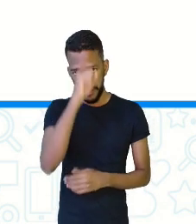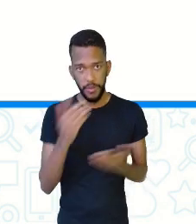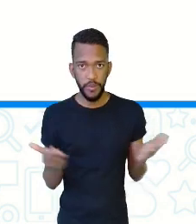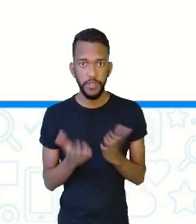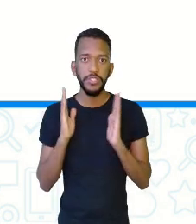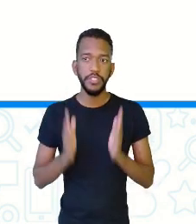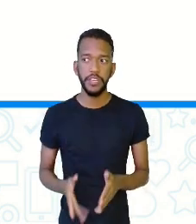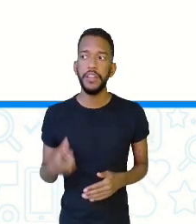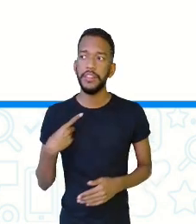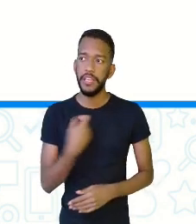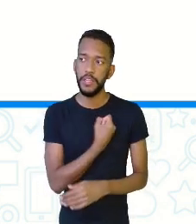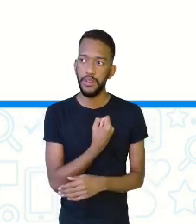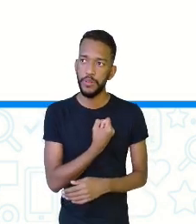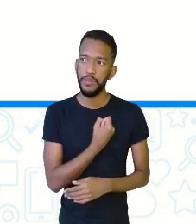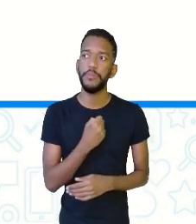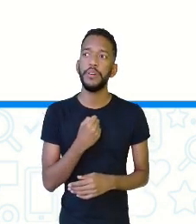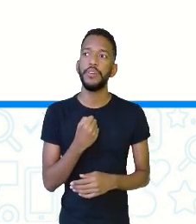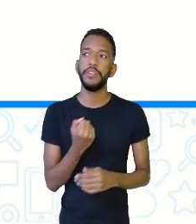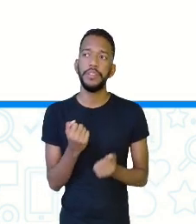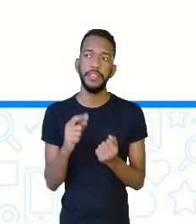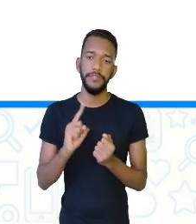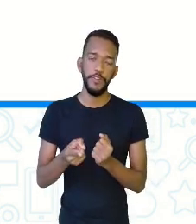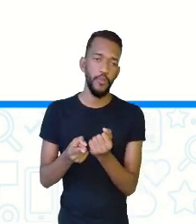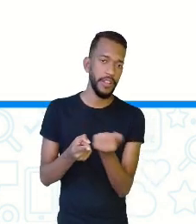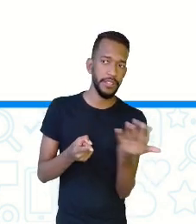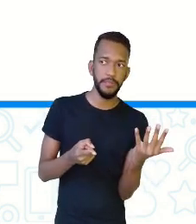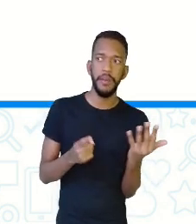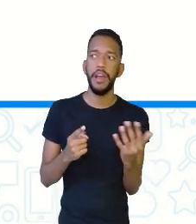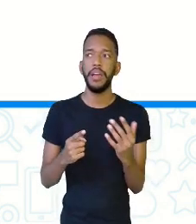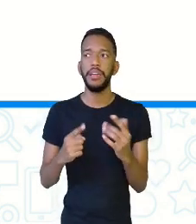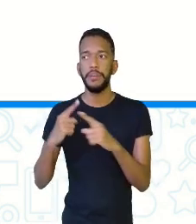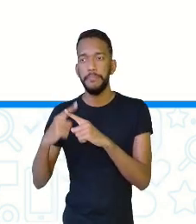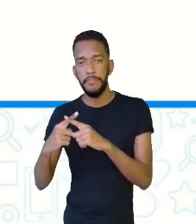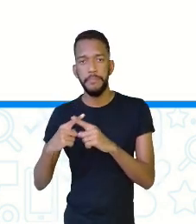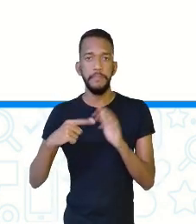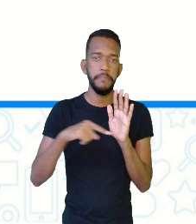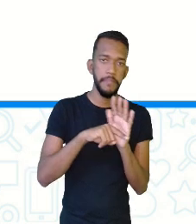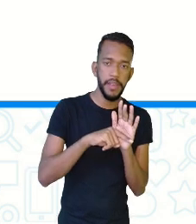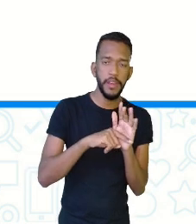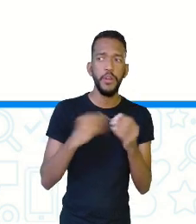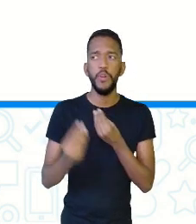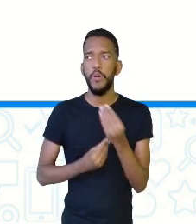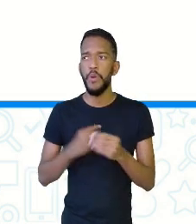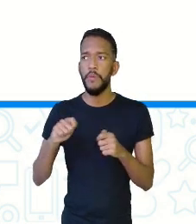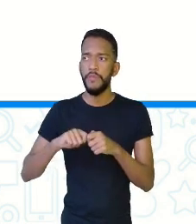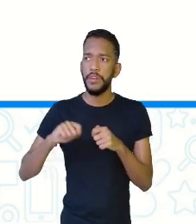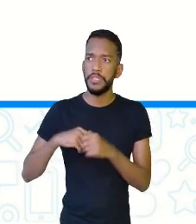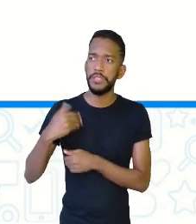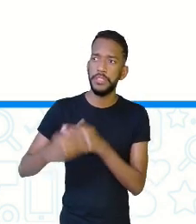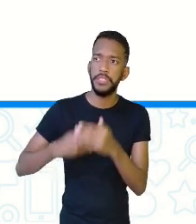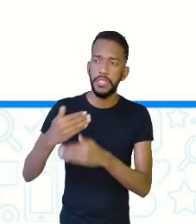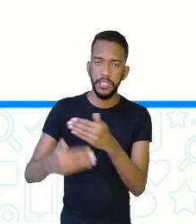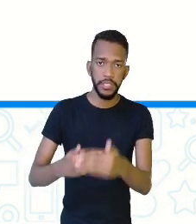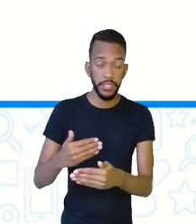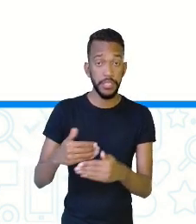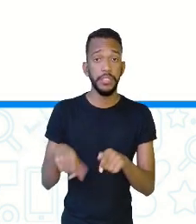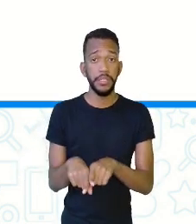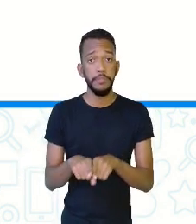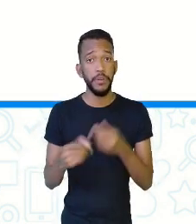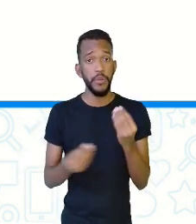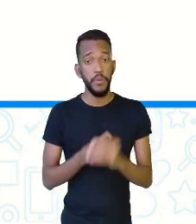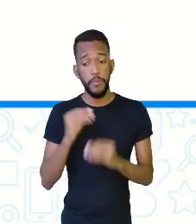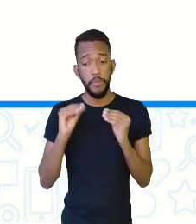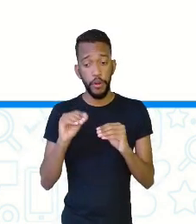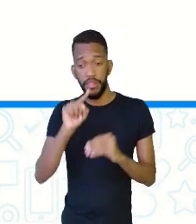hoje. Números decimais, as operações, como a gente faz o processo, como a gente inclui